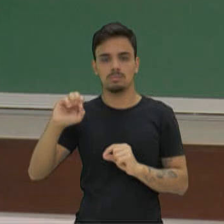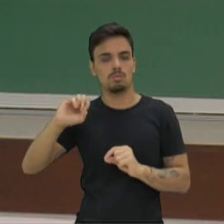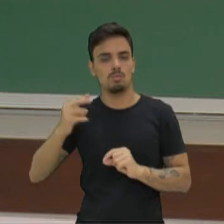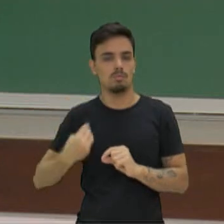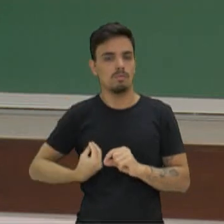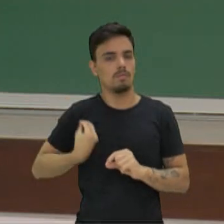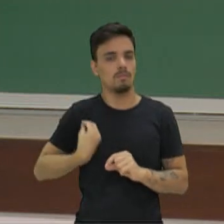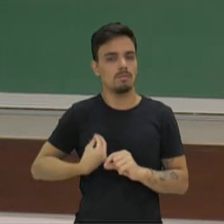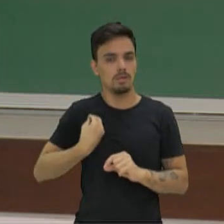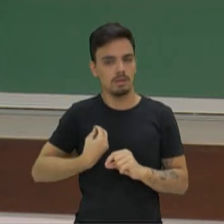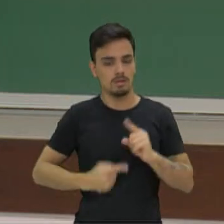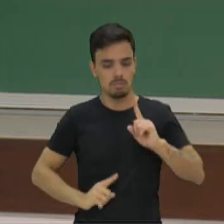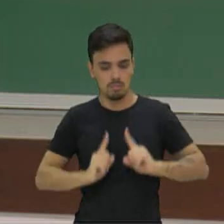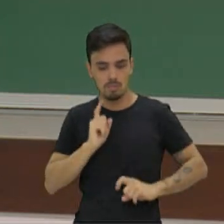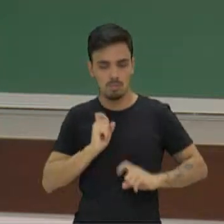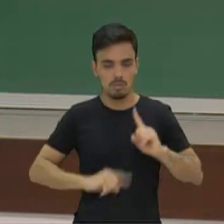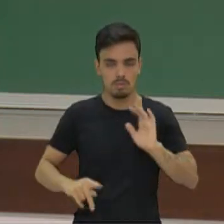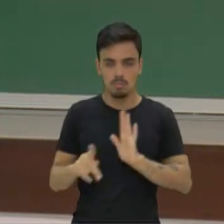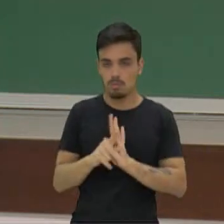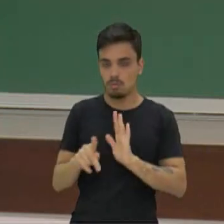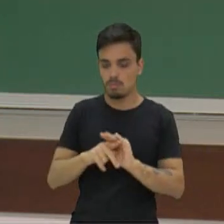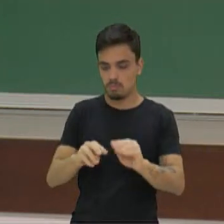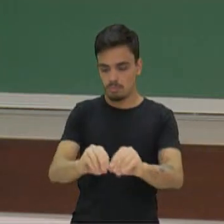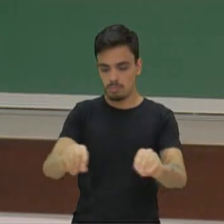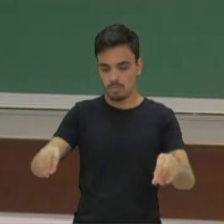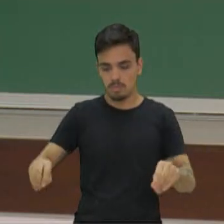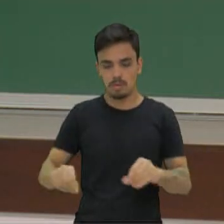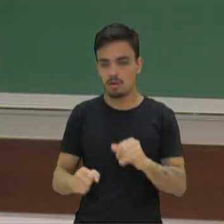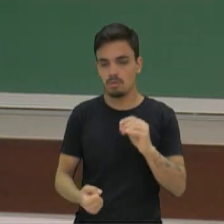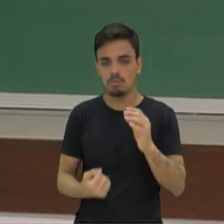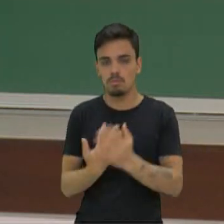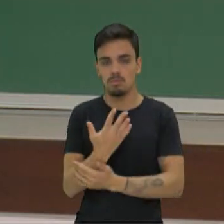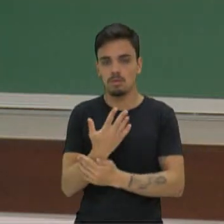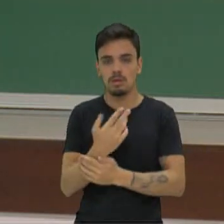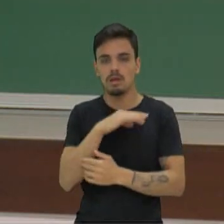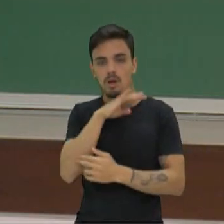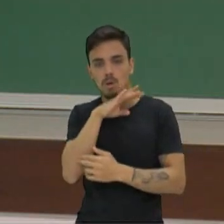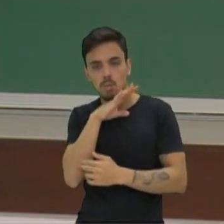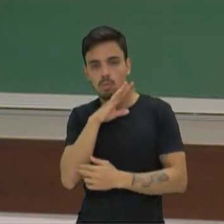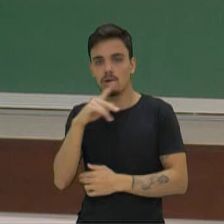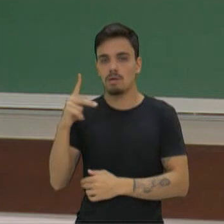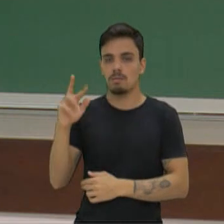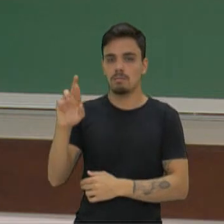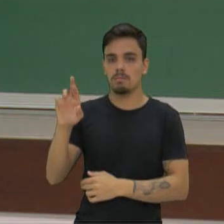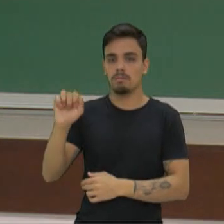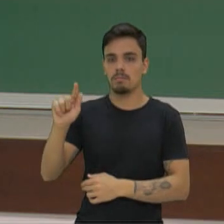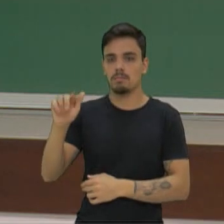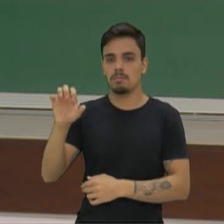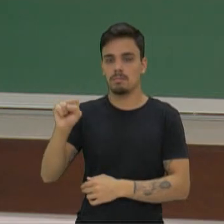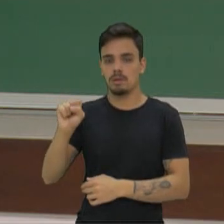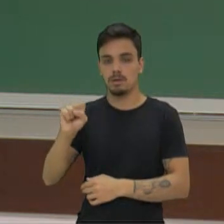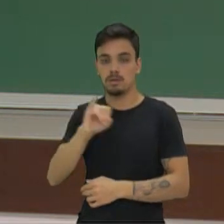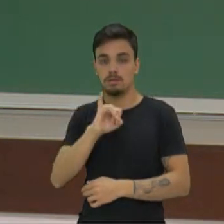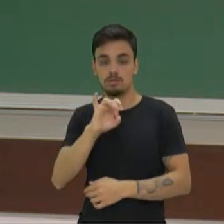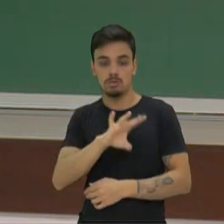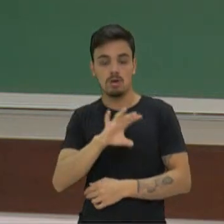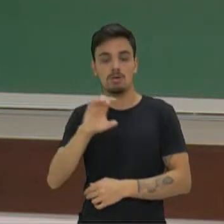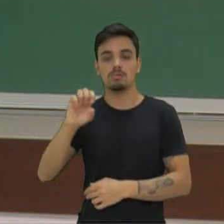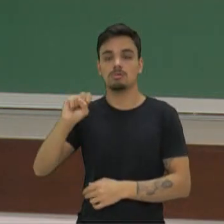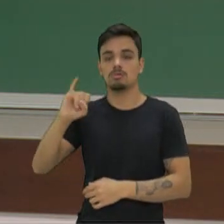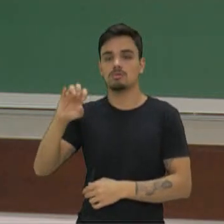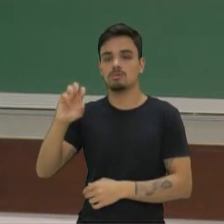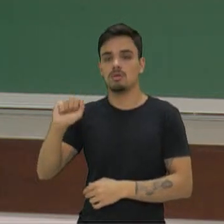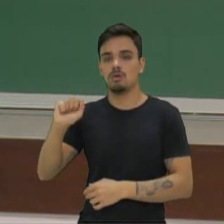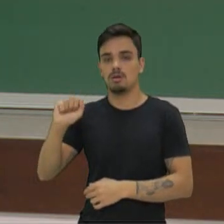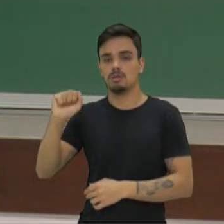os organismos naquele solo e não cria, por exemplo, pragas. Se eu planto só soja, eu posso atrair uma nuvem de gafanhotos, que o Brasil